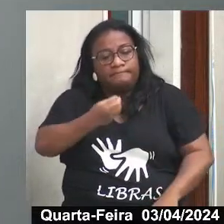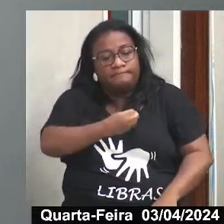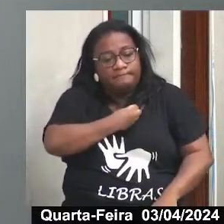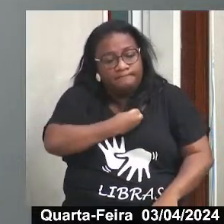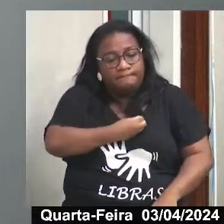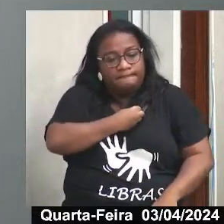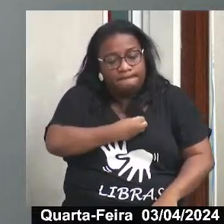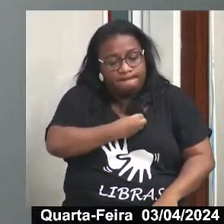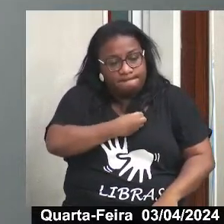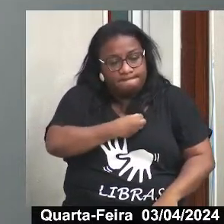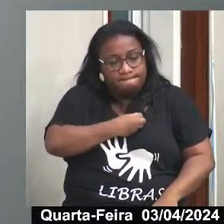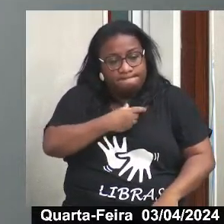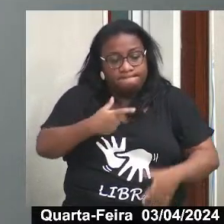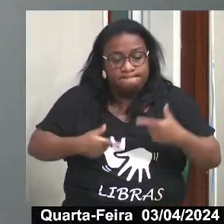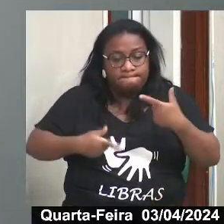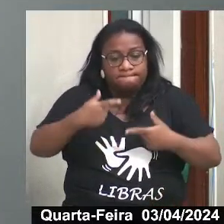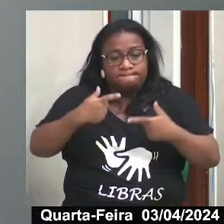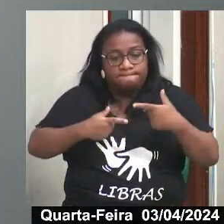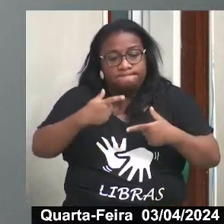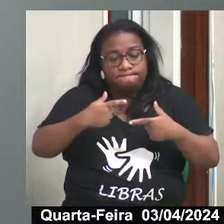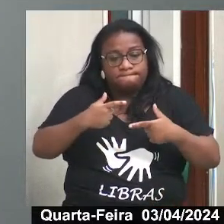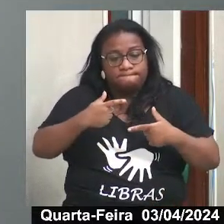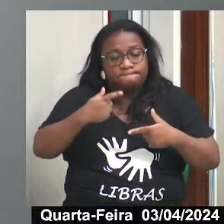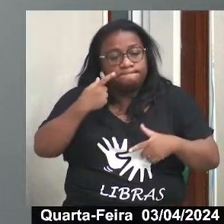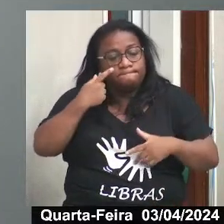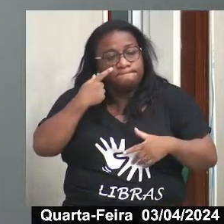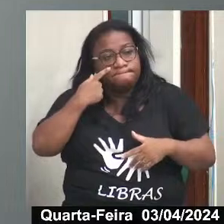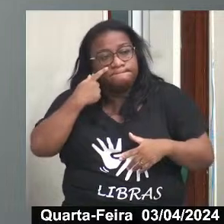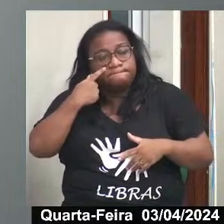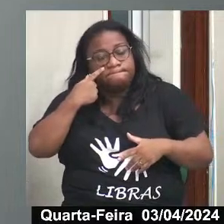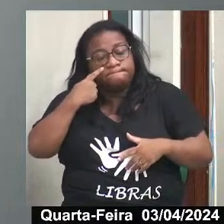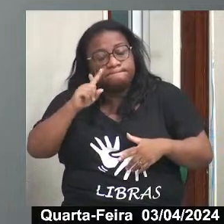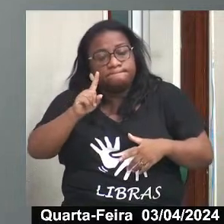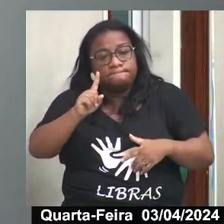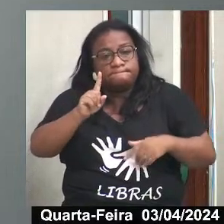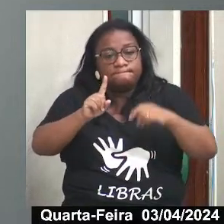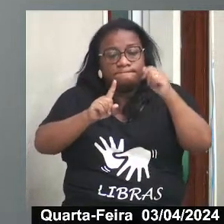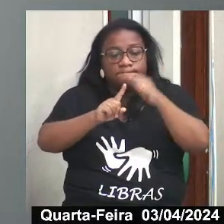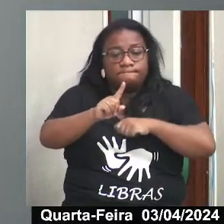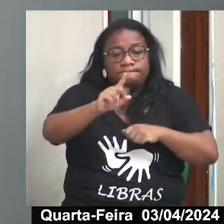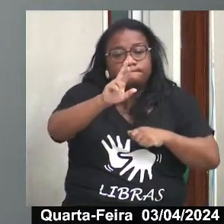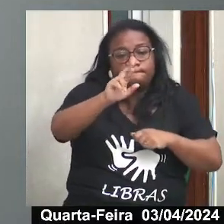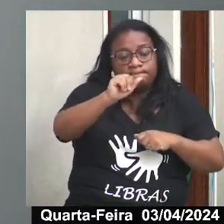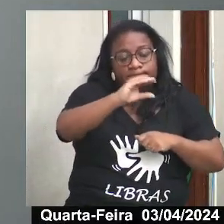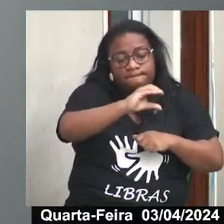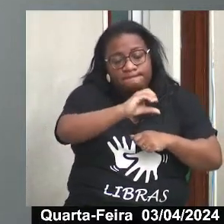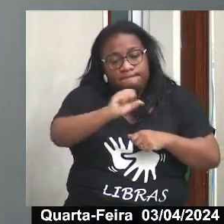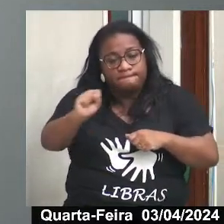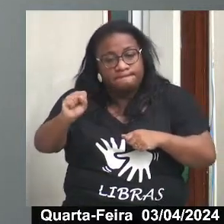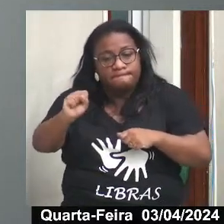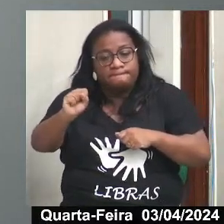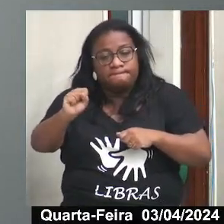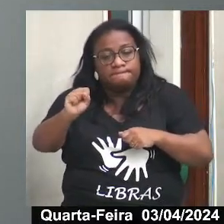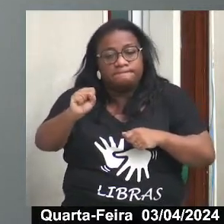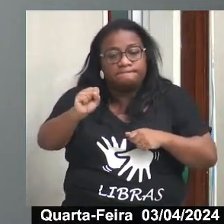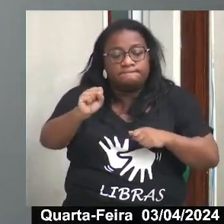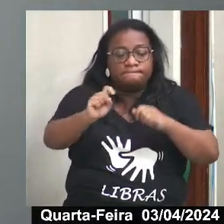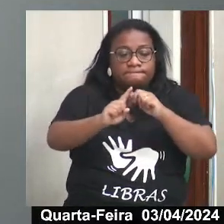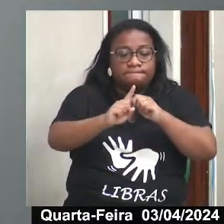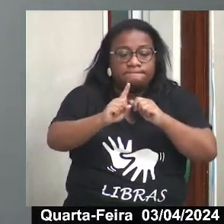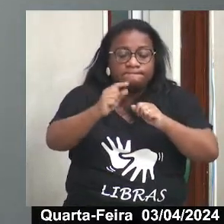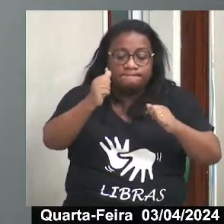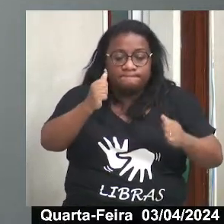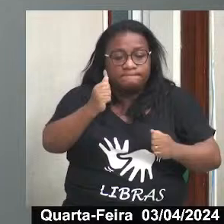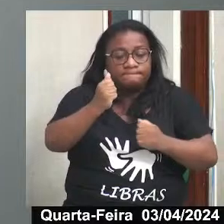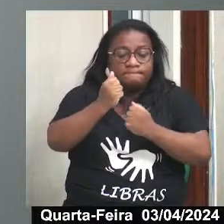e transformou a minha trajetória política. Nesses últimos meses, a RAPS, que é a Rede de Ação Política